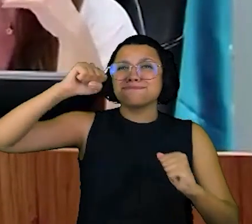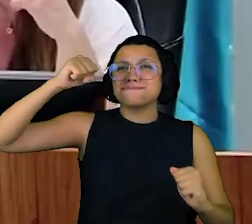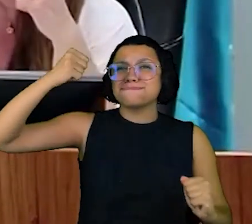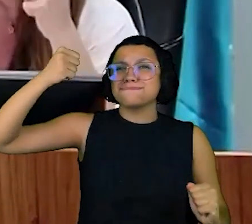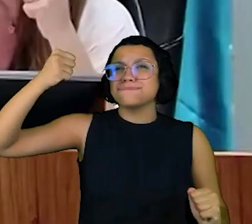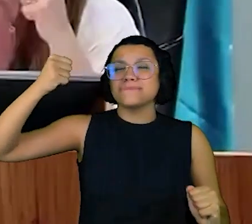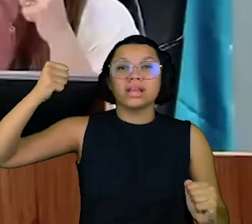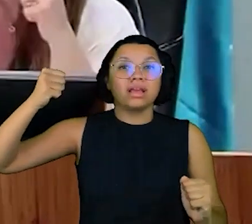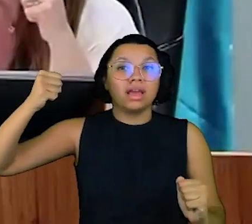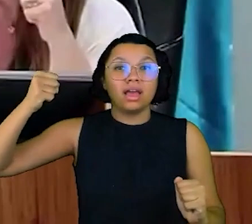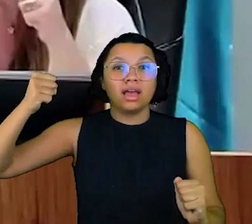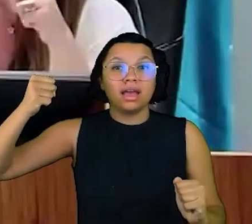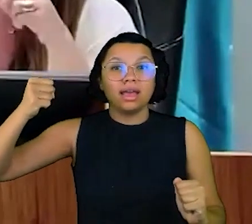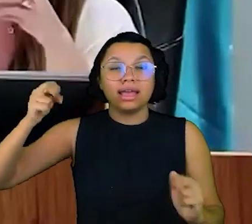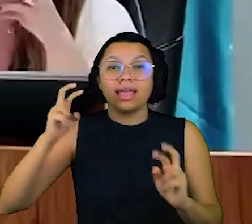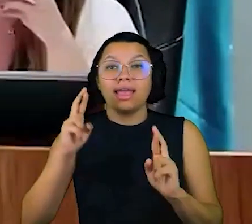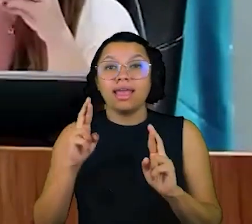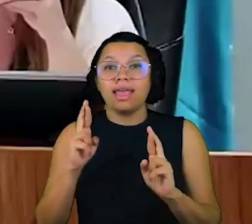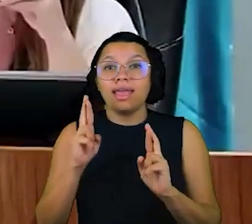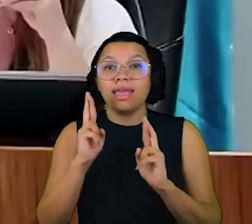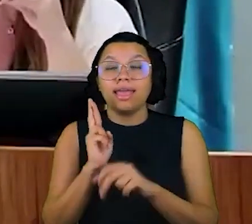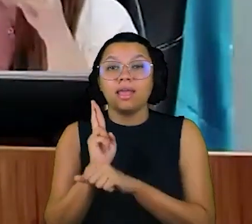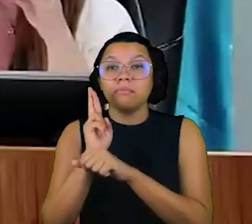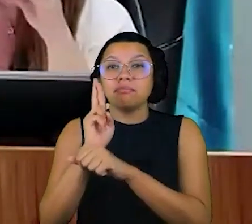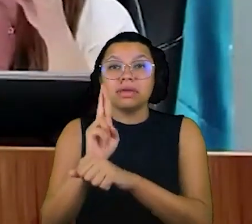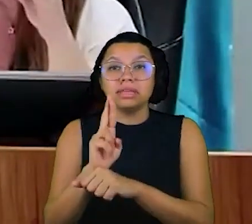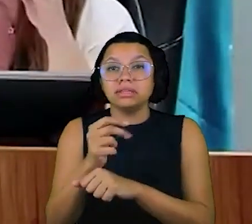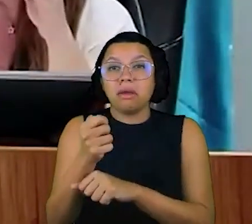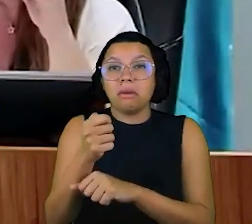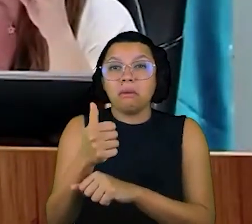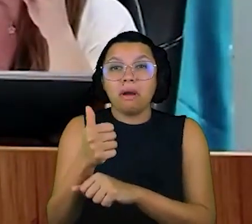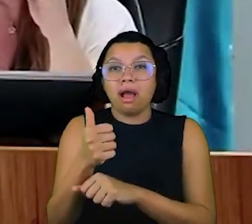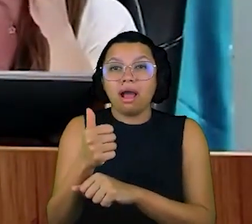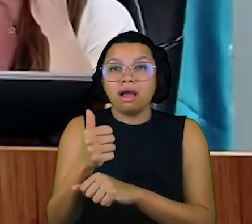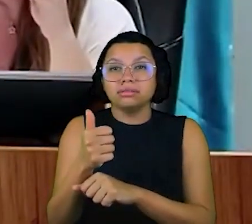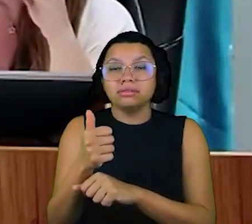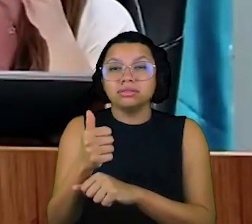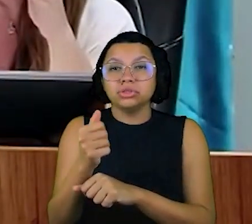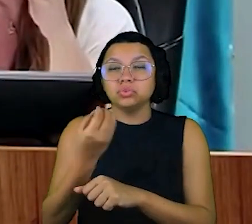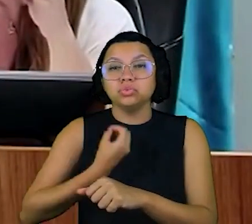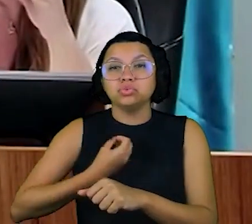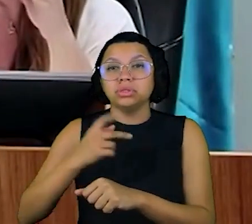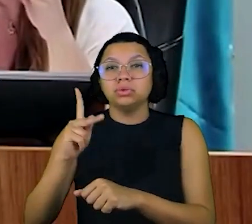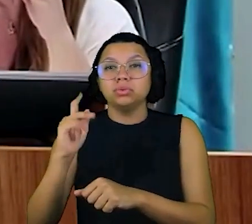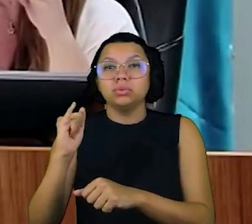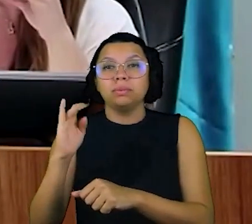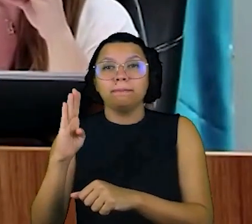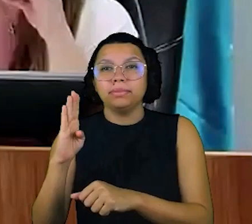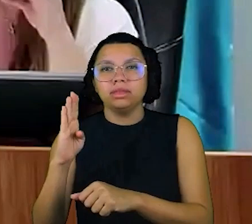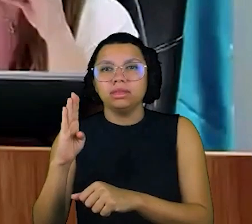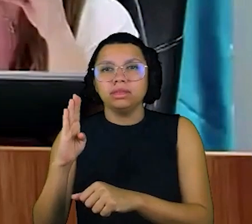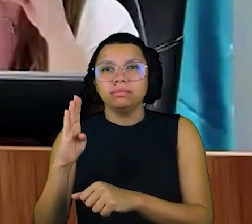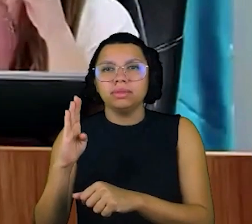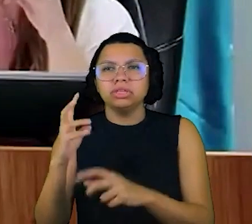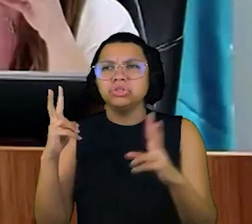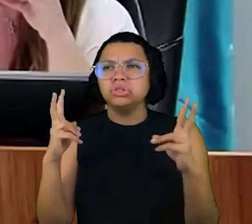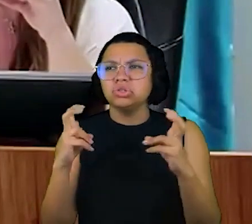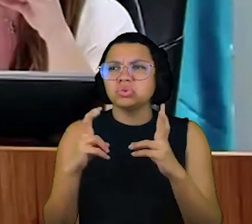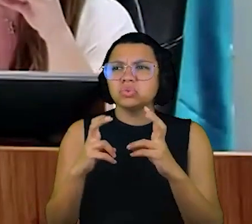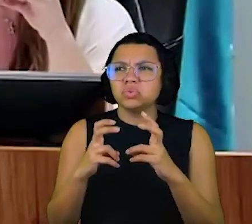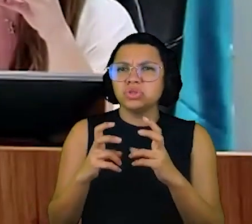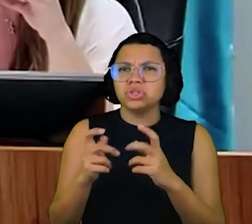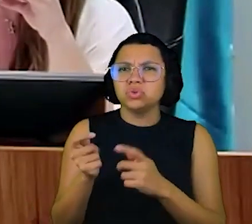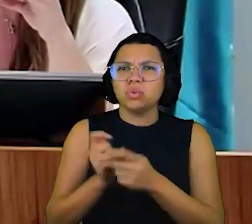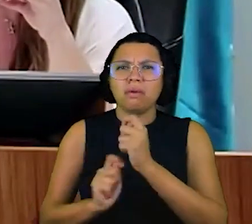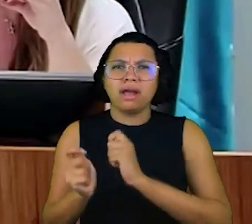estratosféricos que representam algo próximo do PIB em tributo sendo discutido no plano